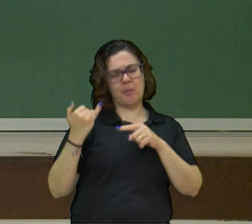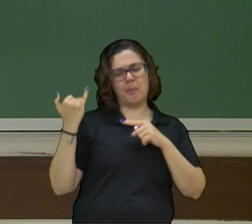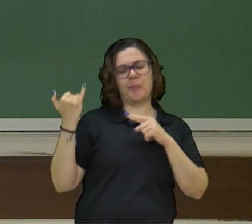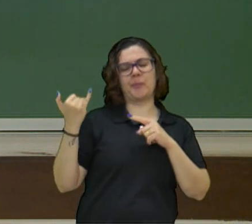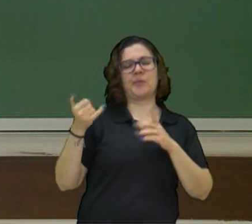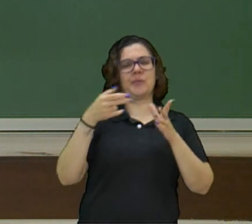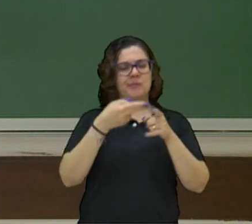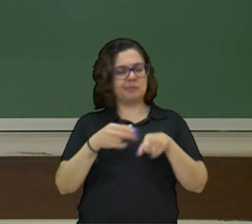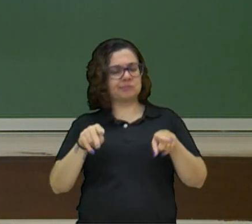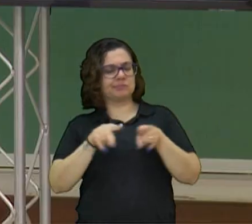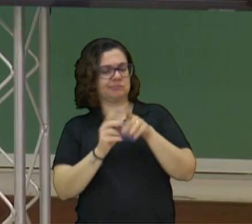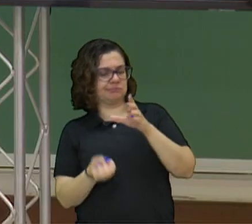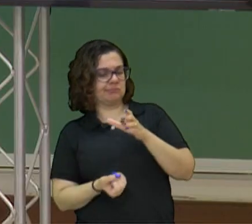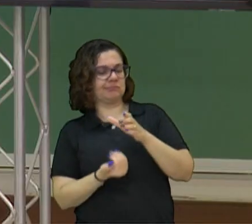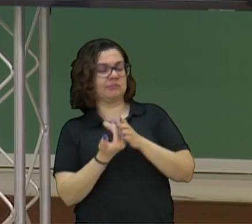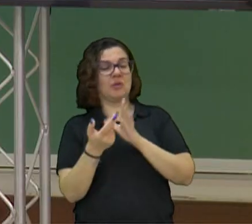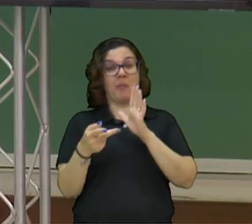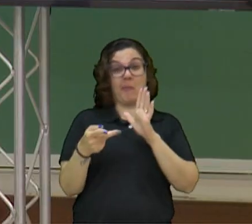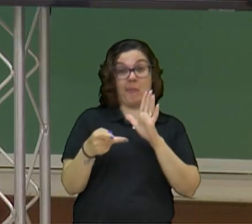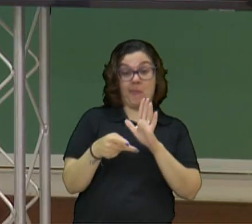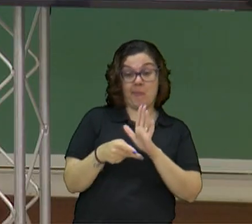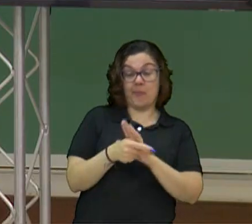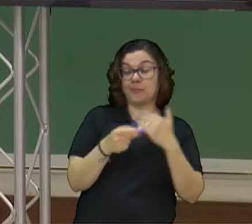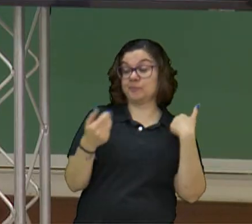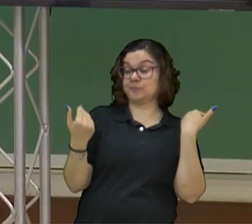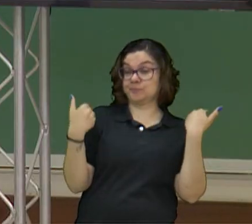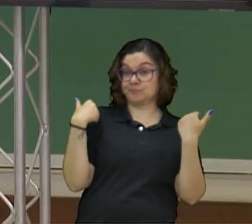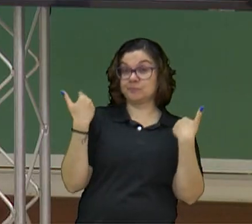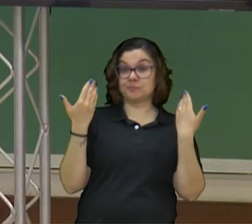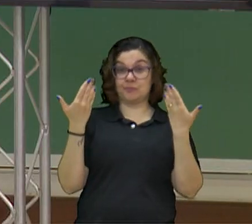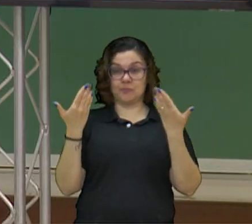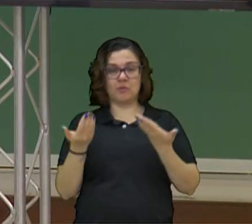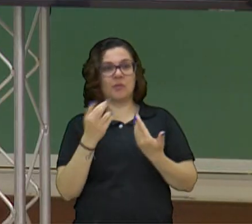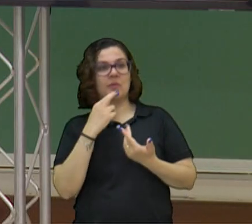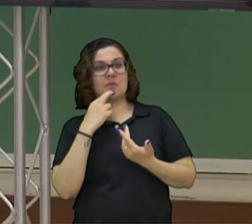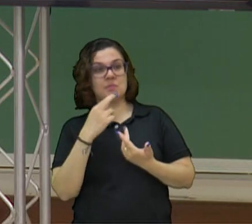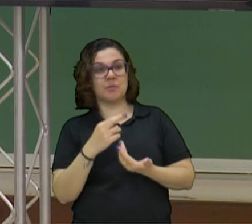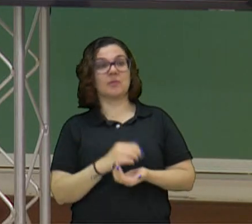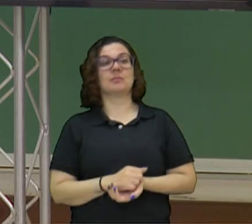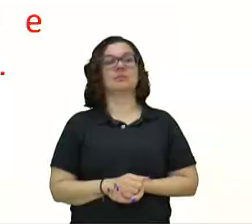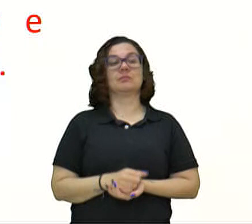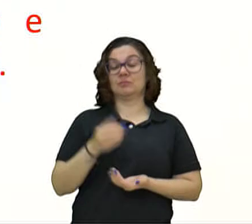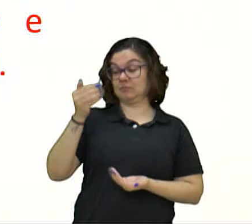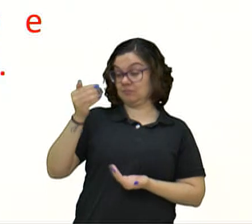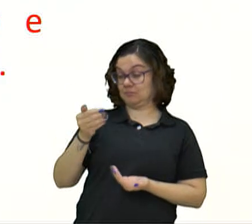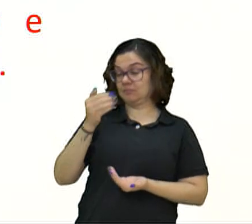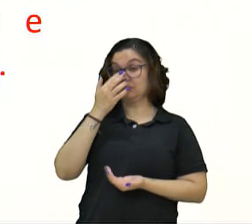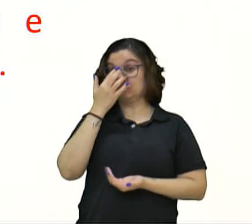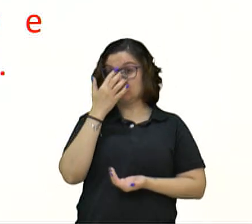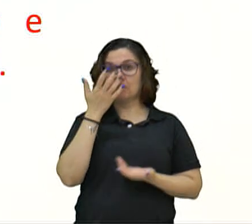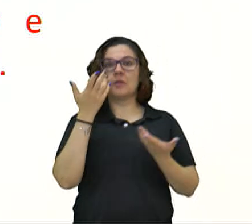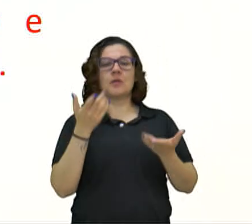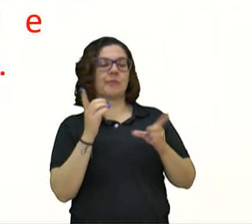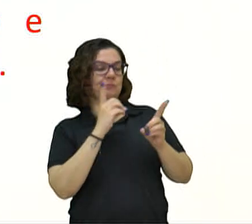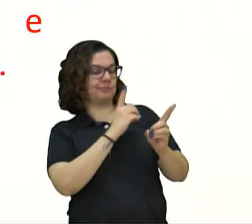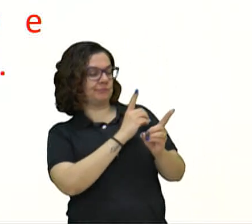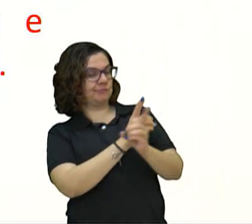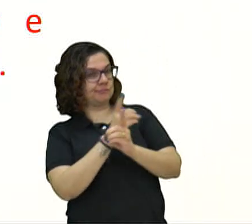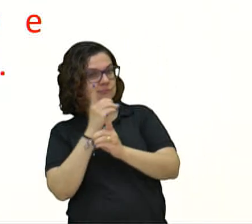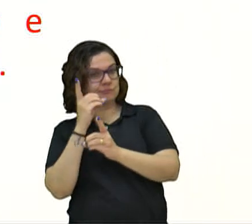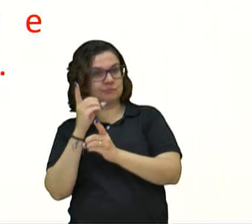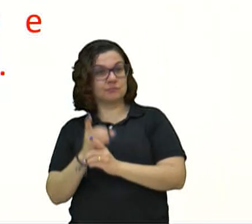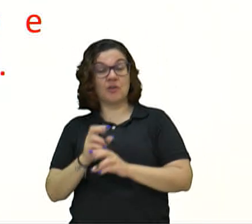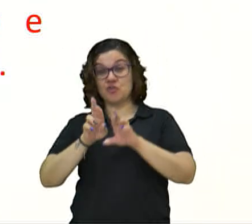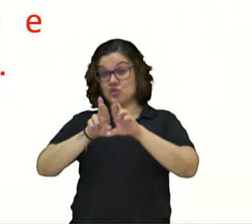dos recursos naturais para o turismo então vamos a resposta e os recursos encontrados